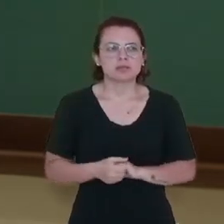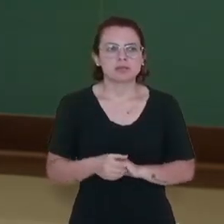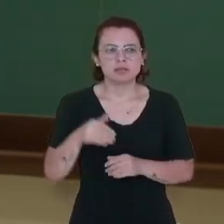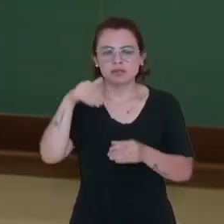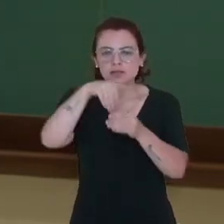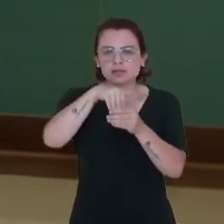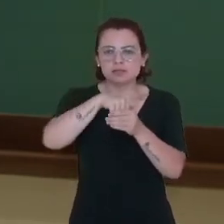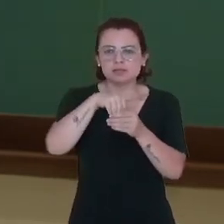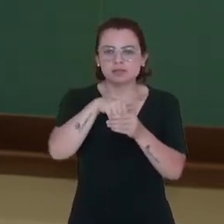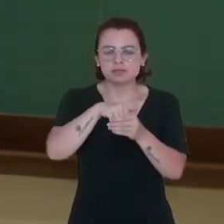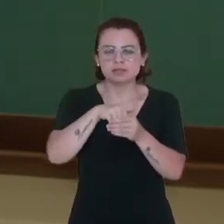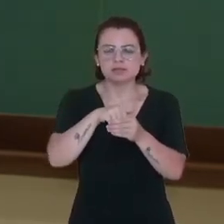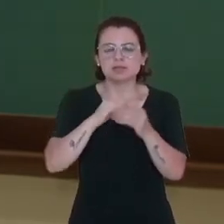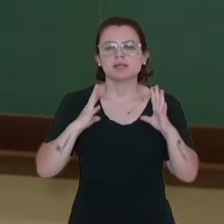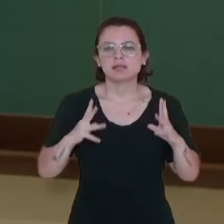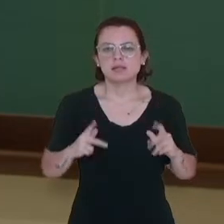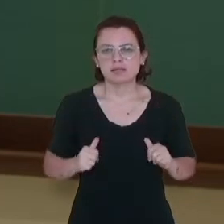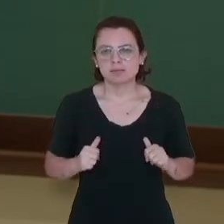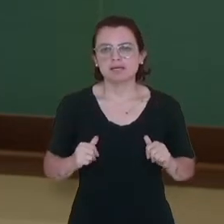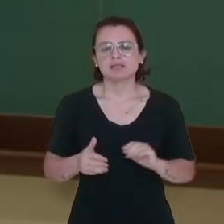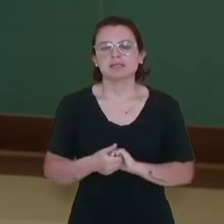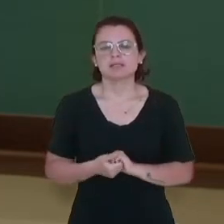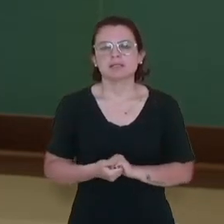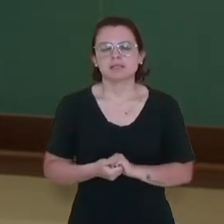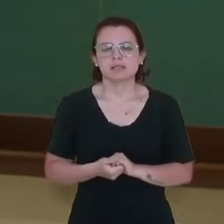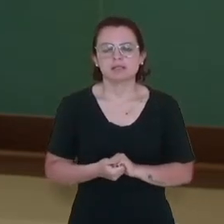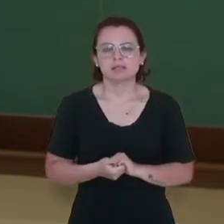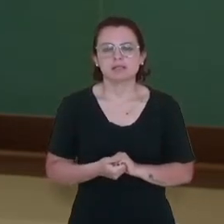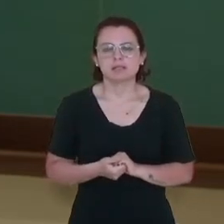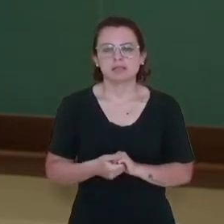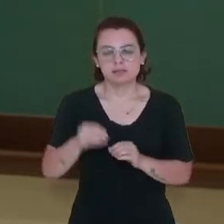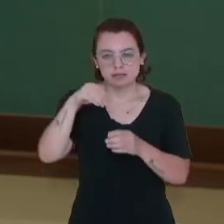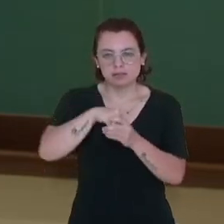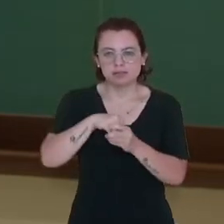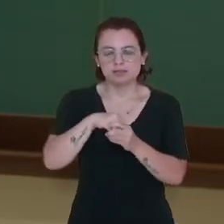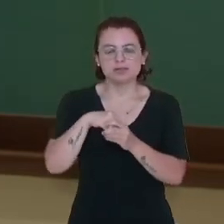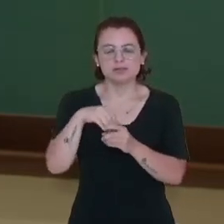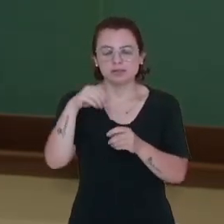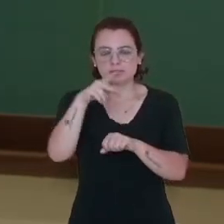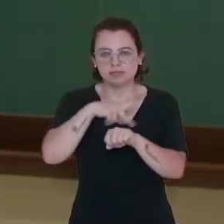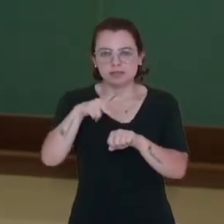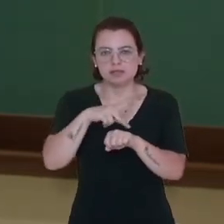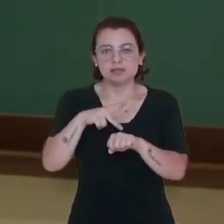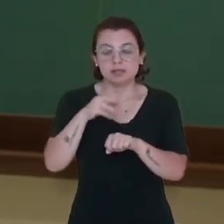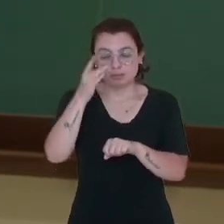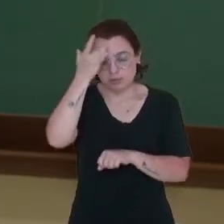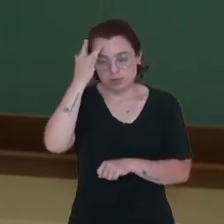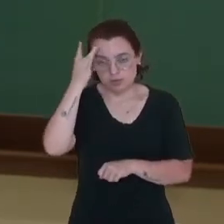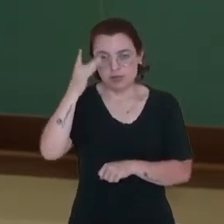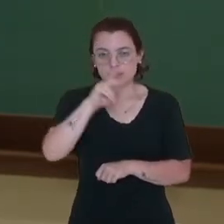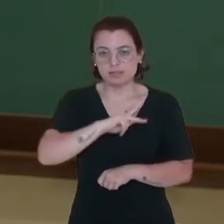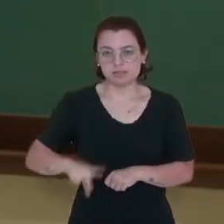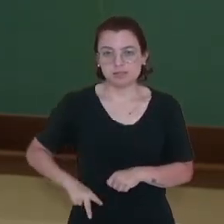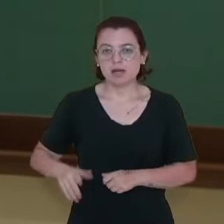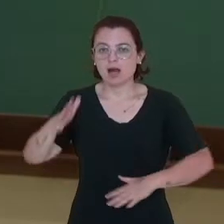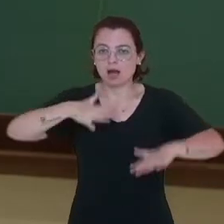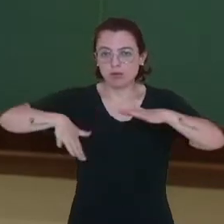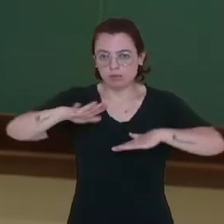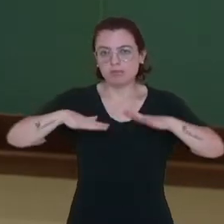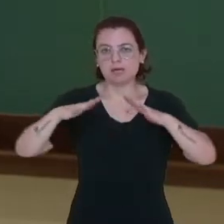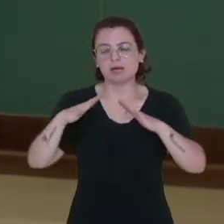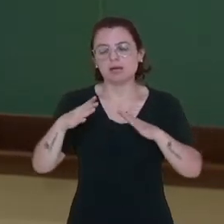eleições limpas, né, dentro daquele país, e quem for eleito reorganizar toda a casa, né, vamos dizer assim,